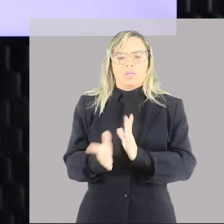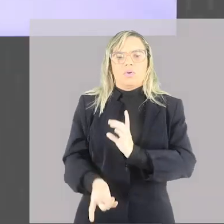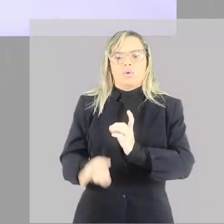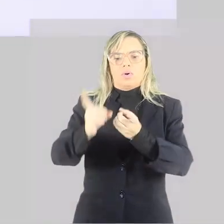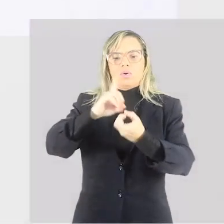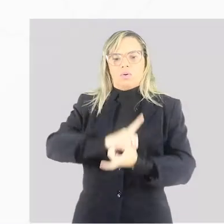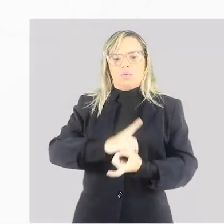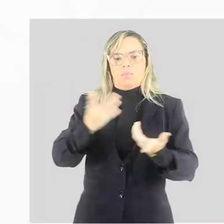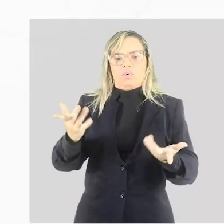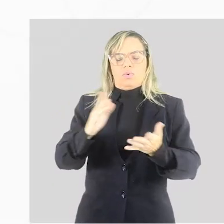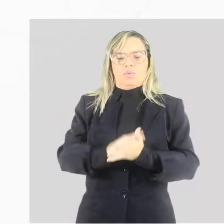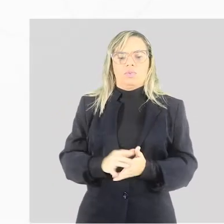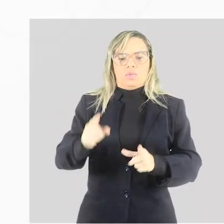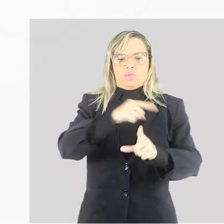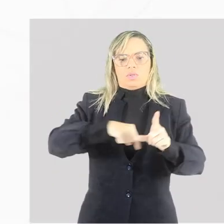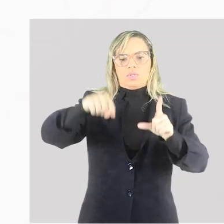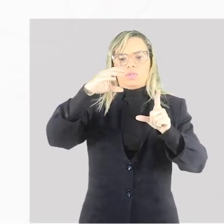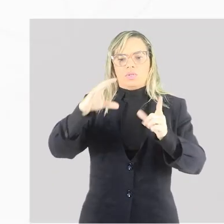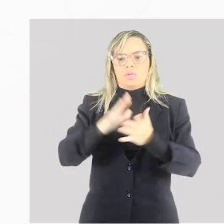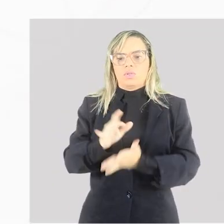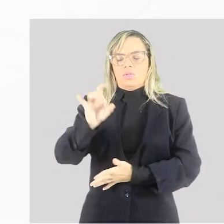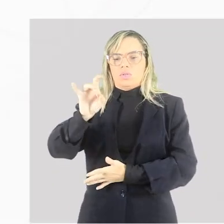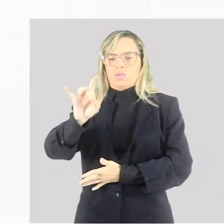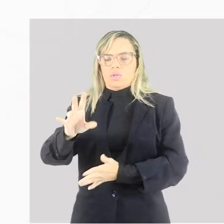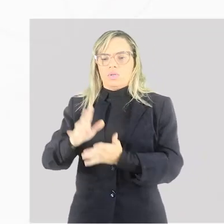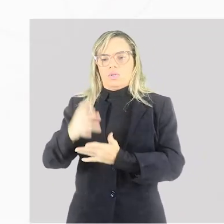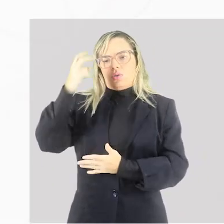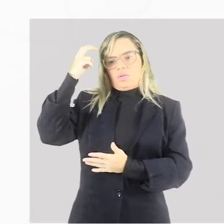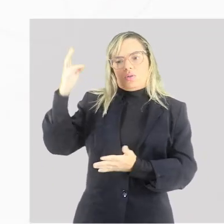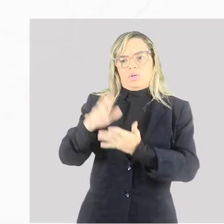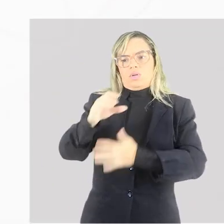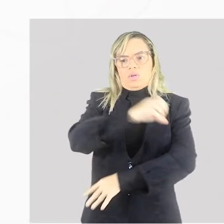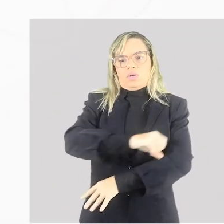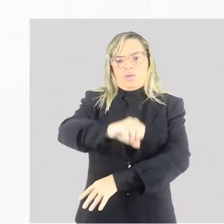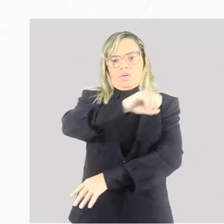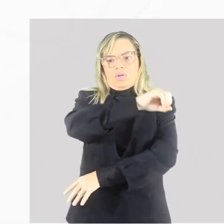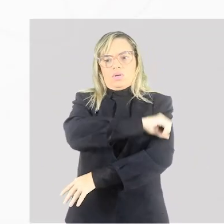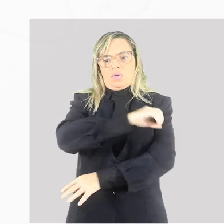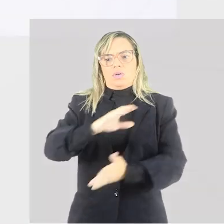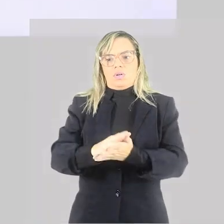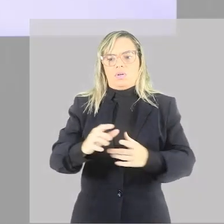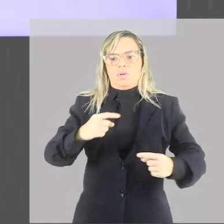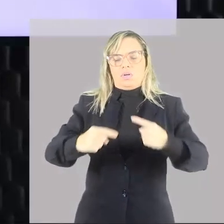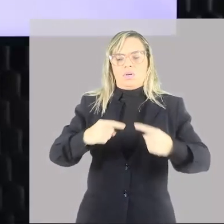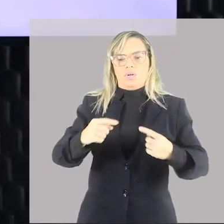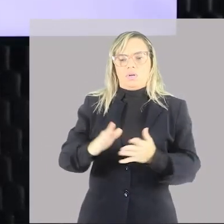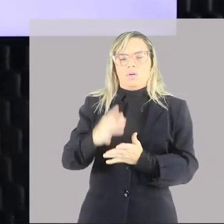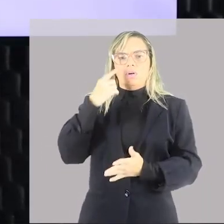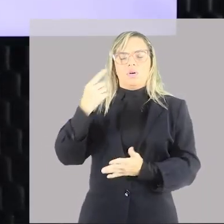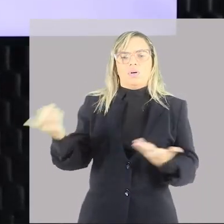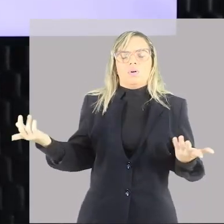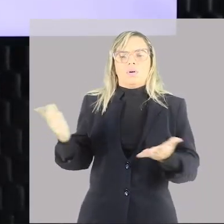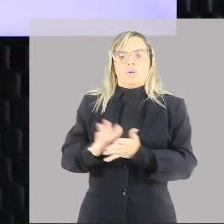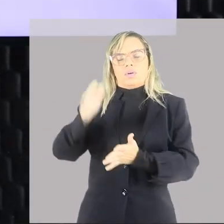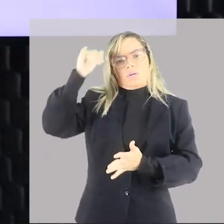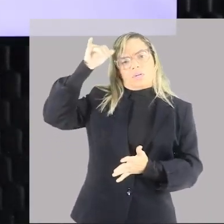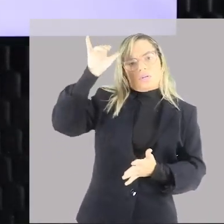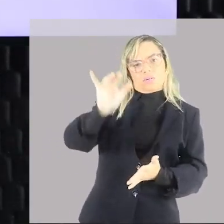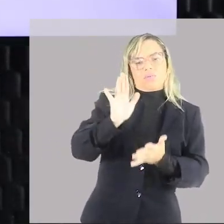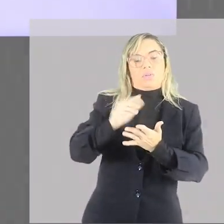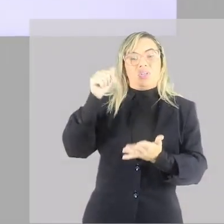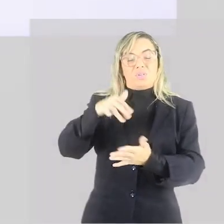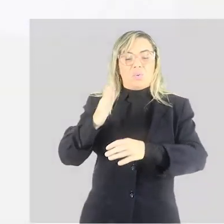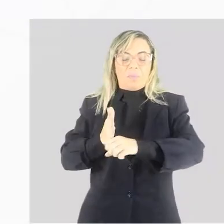aversão a esta letra. Somente as pessoas ilustres são analfabetos políticos. Em momento nenhum o texto disse isso. Analfabetos políticos são aqueles que evitam